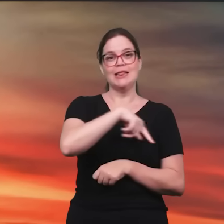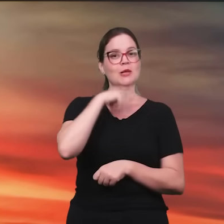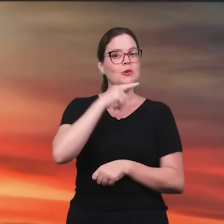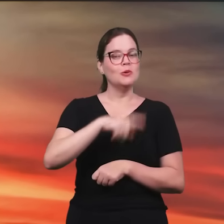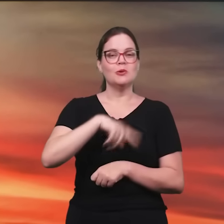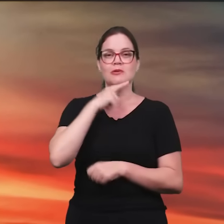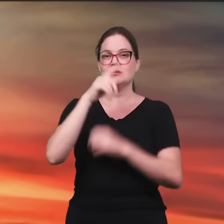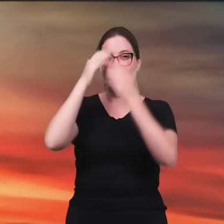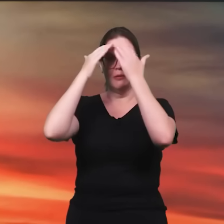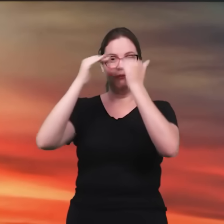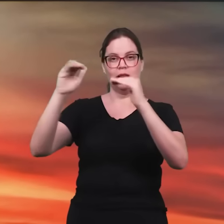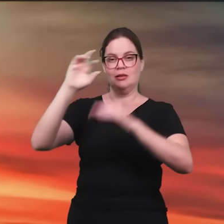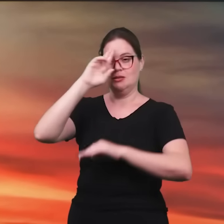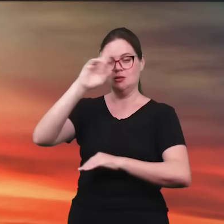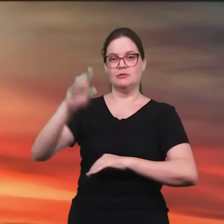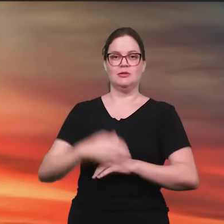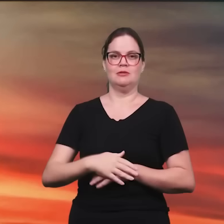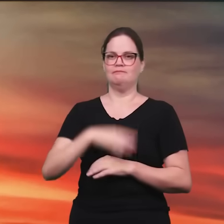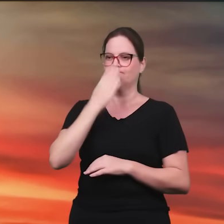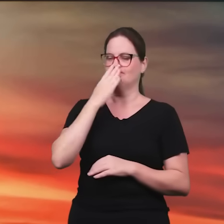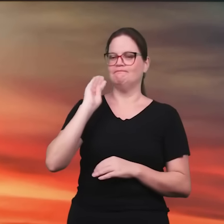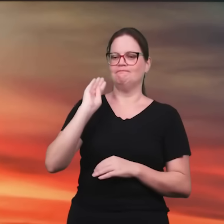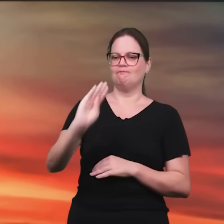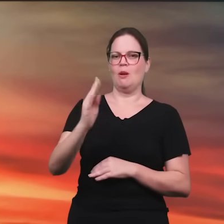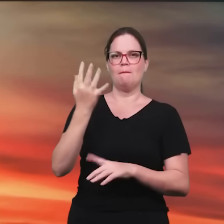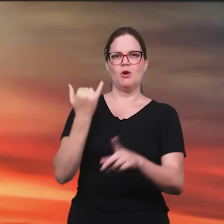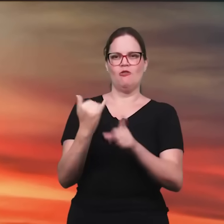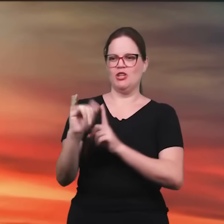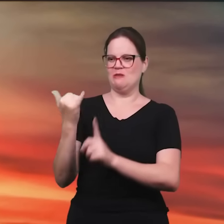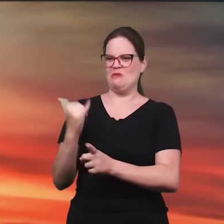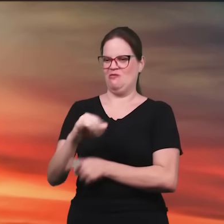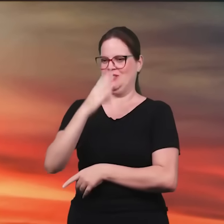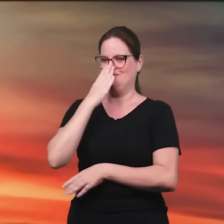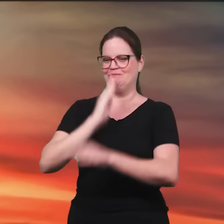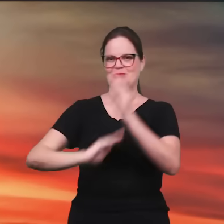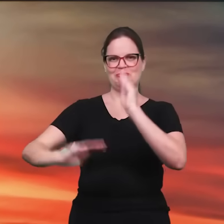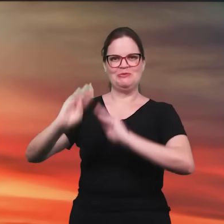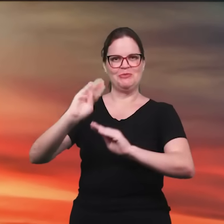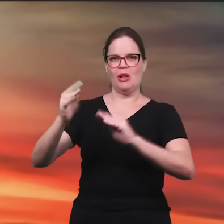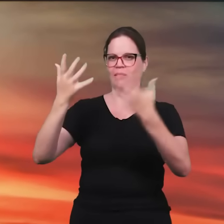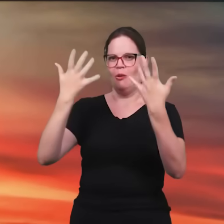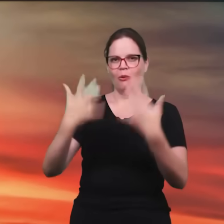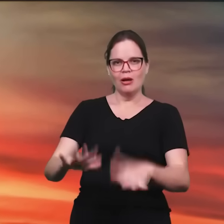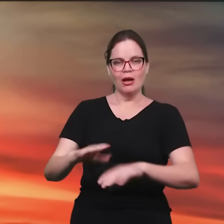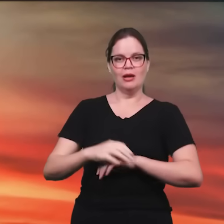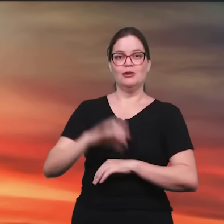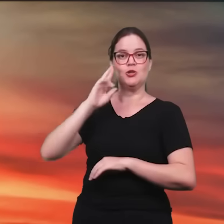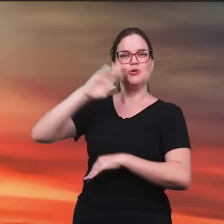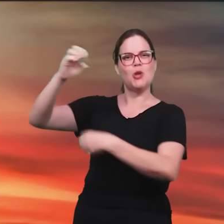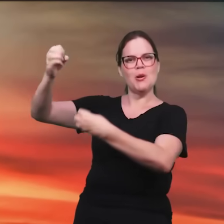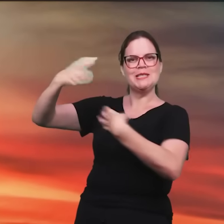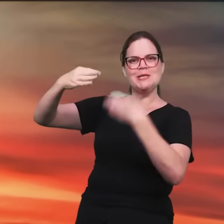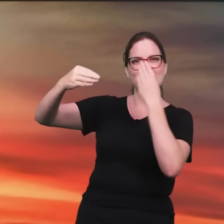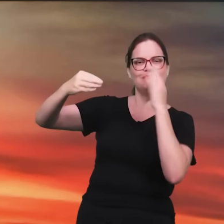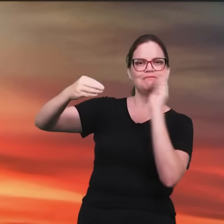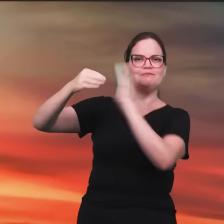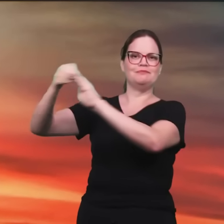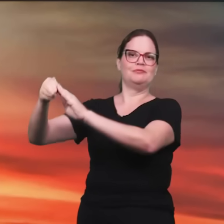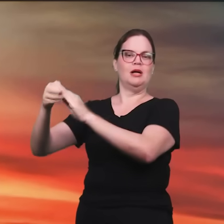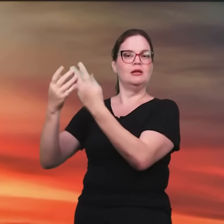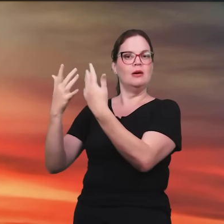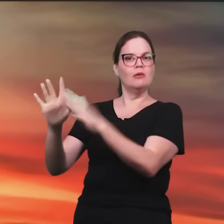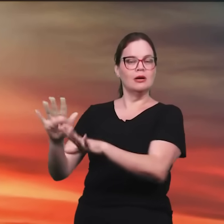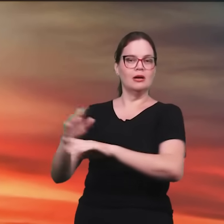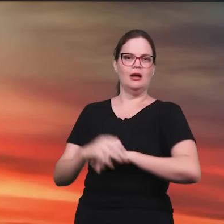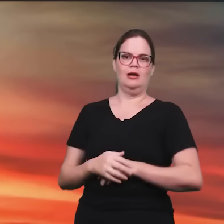de obedecer à voz do Senhor, que negou a palavra dos profetas, que rejeitou o ensino do Senhor, e receberam o